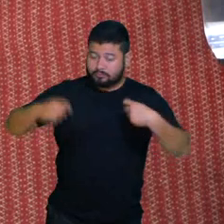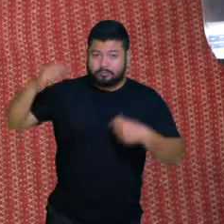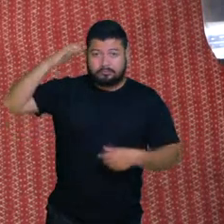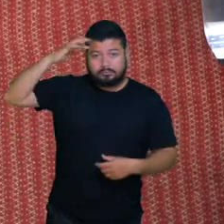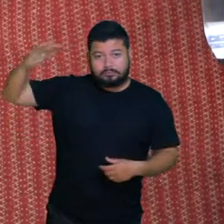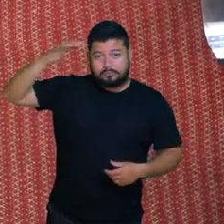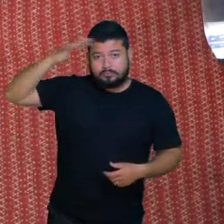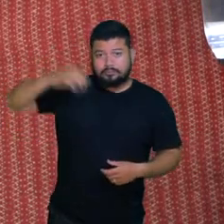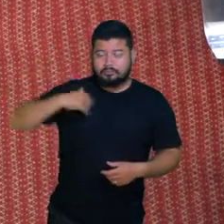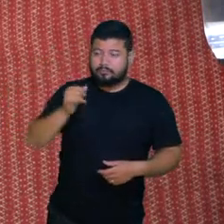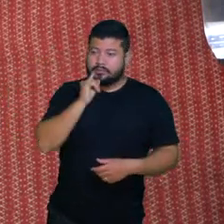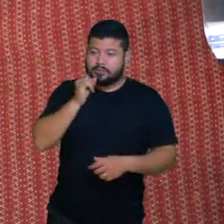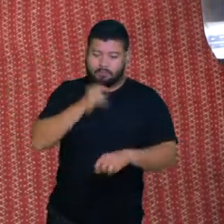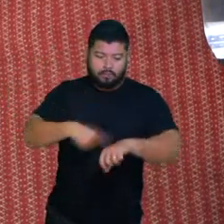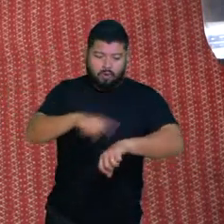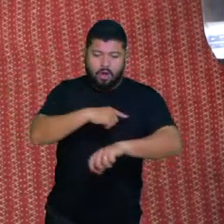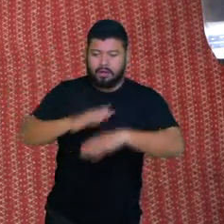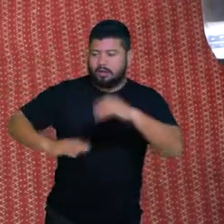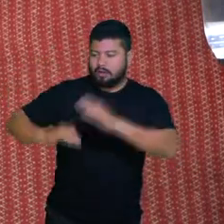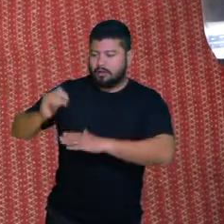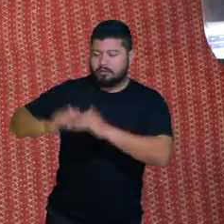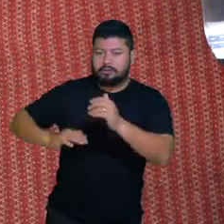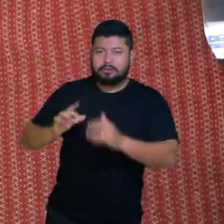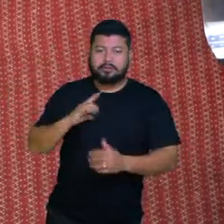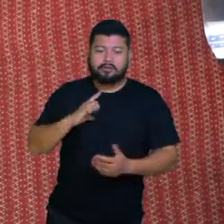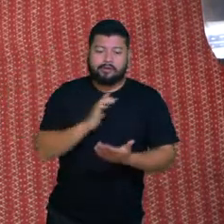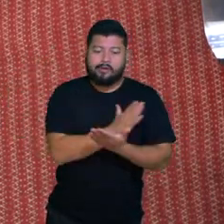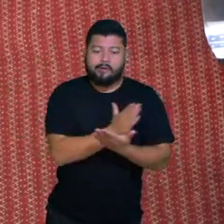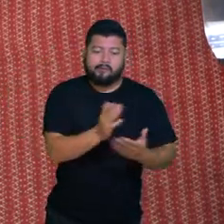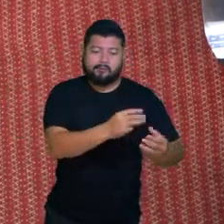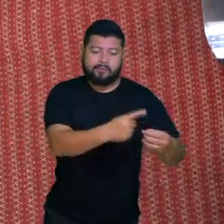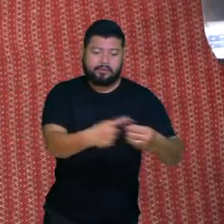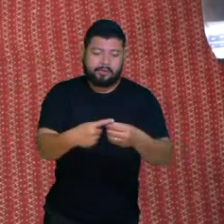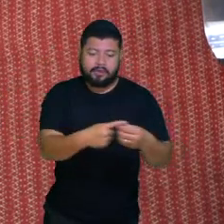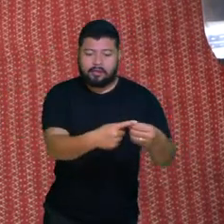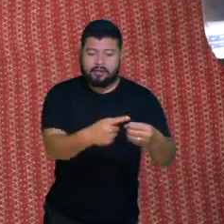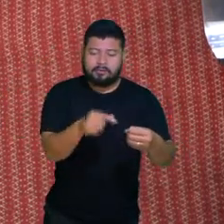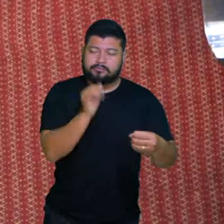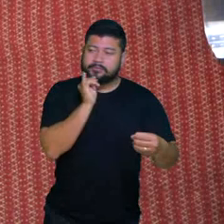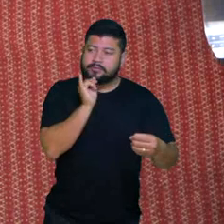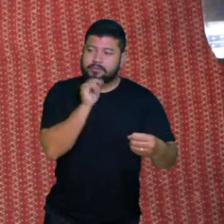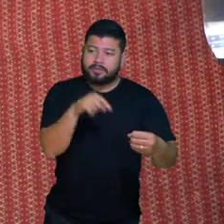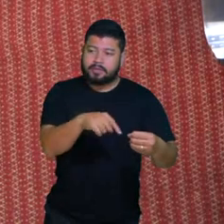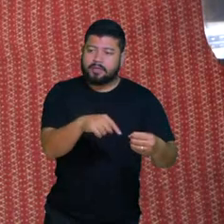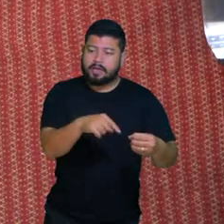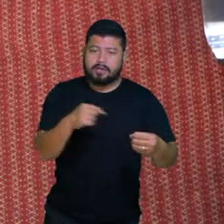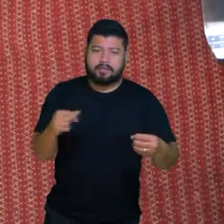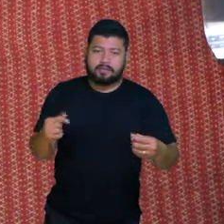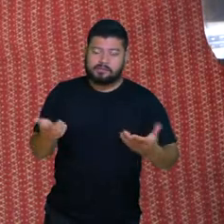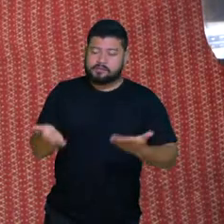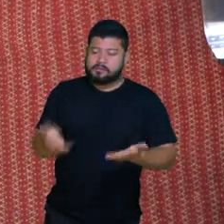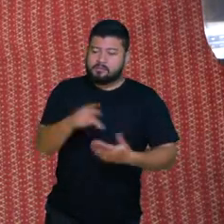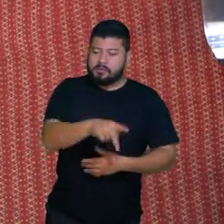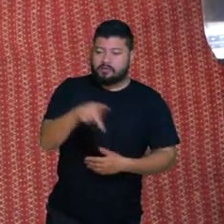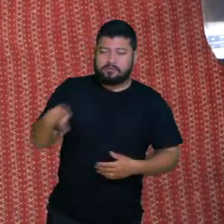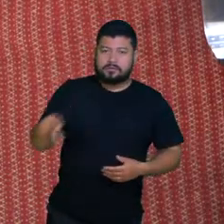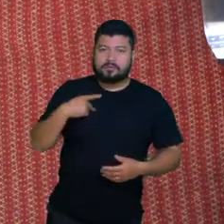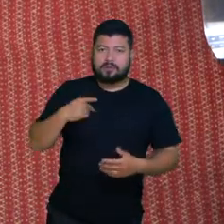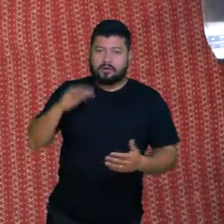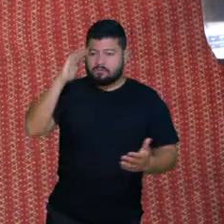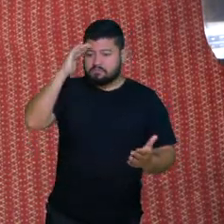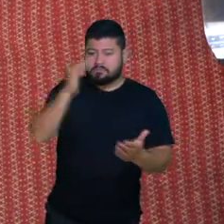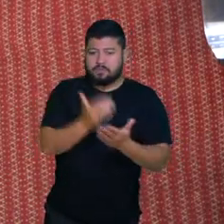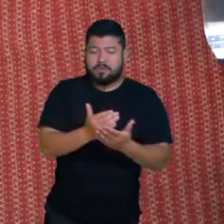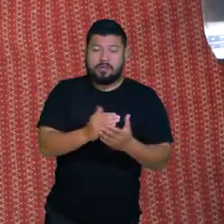hora atividade tem municípios por exemplo que os professores cumprem integralmente na